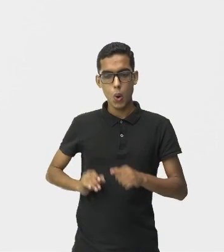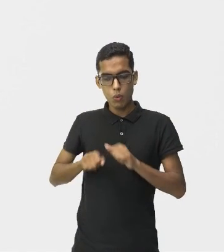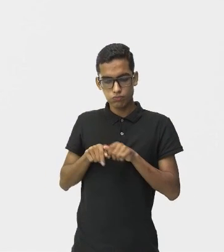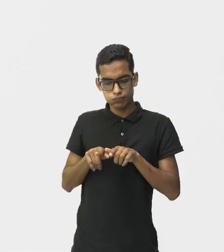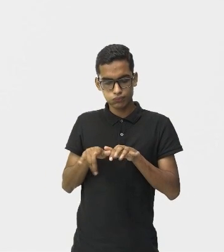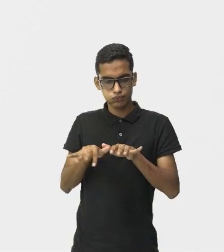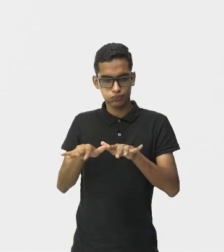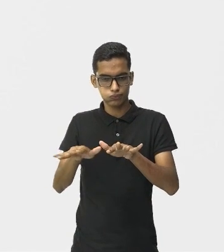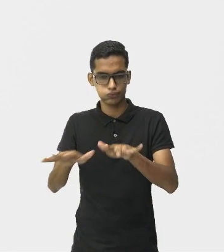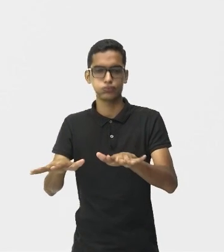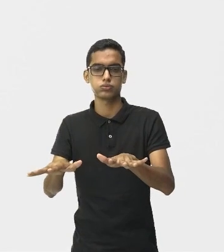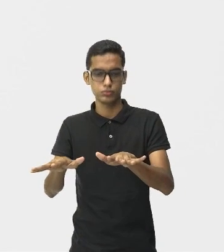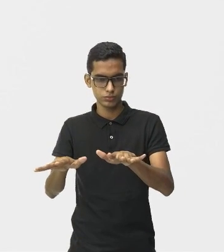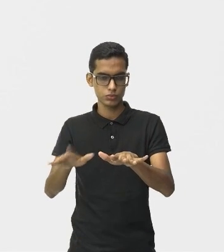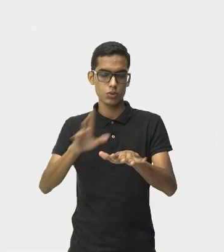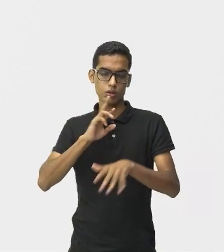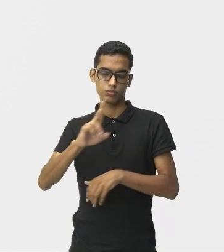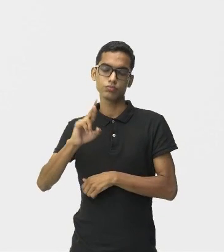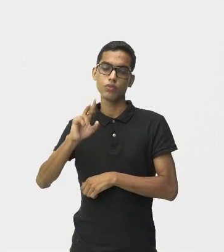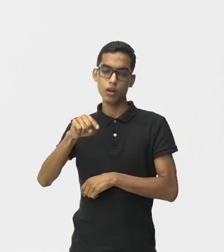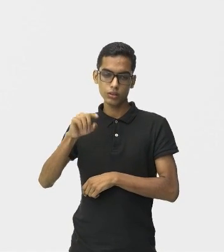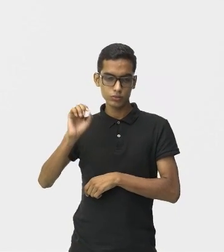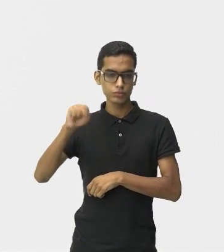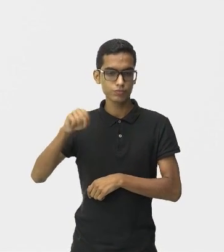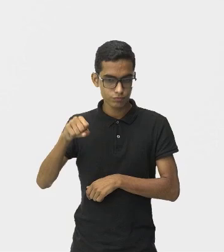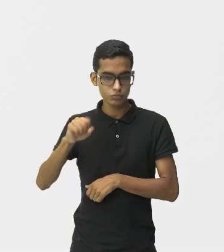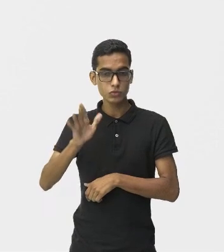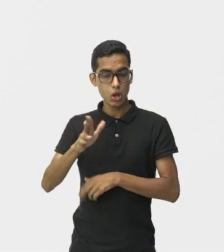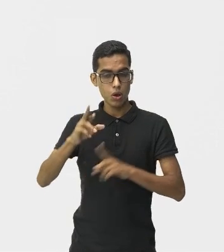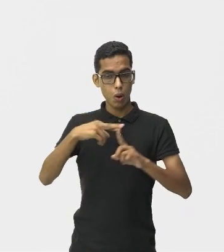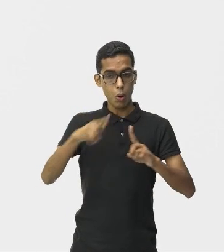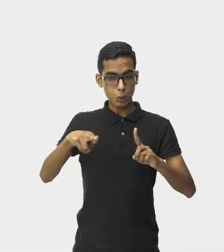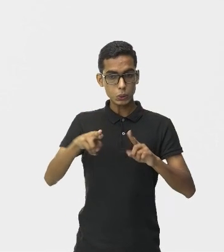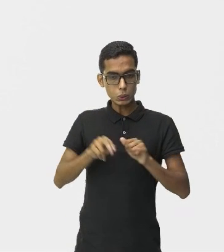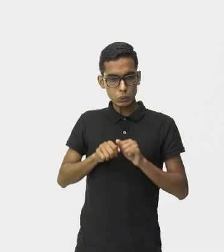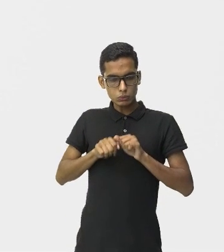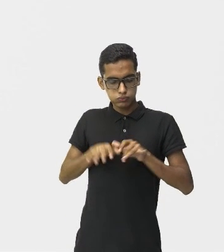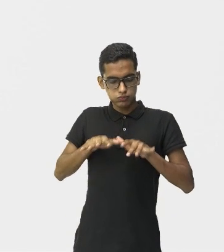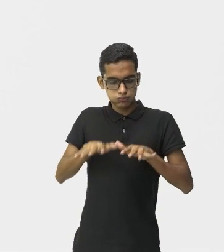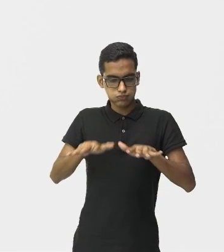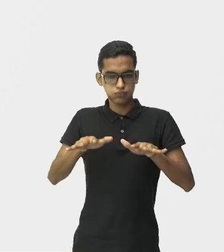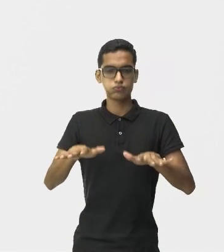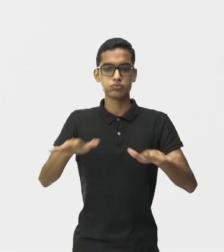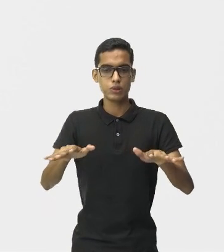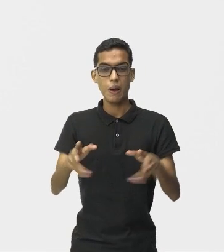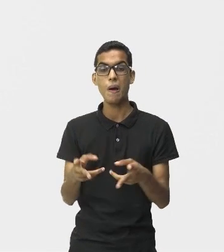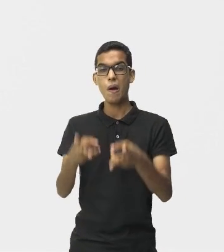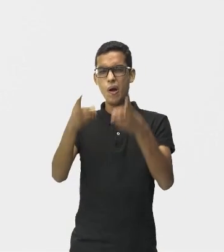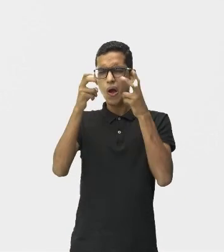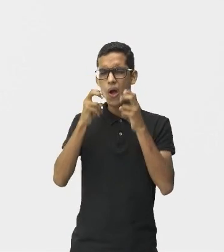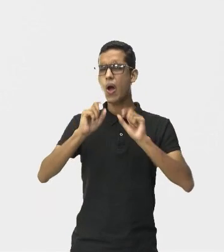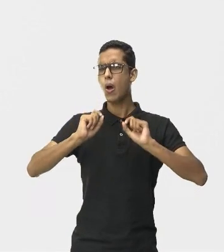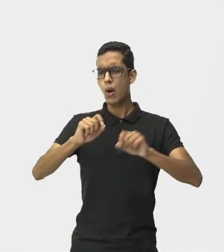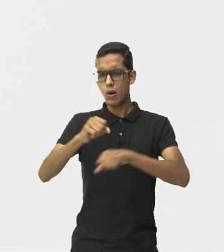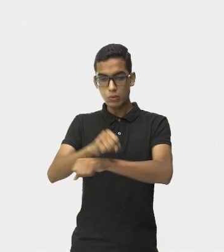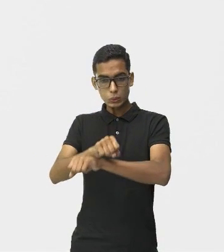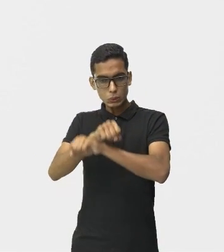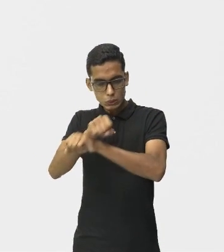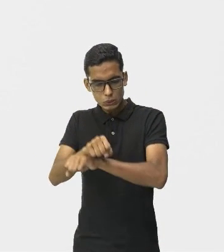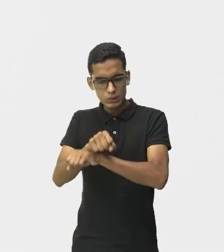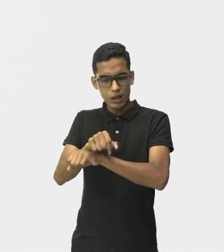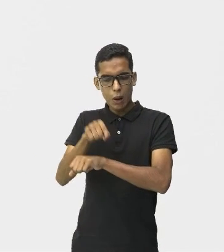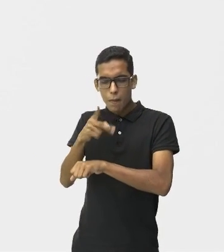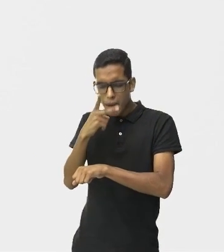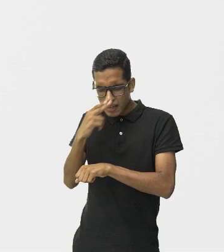sim. Conforme tal religião tomava espaço, percebemos que a escravidão passou a ser vista como um tipo de